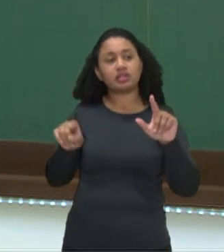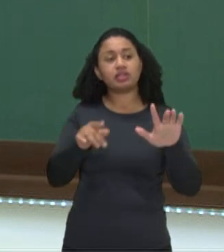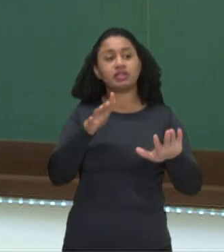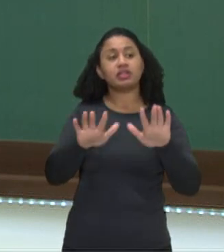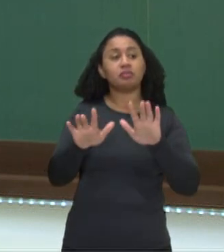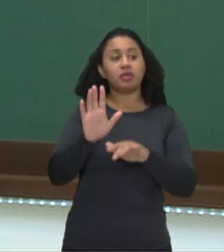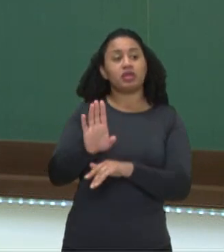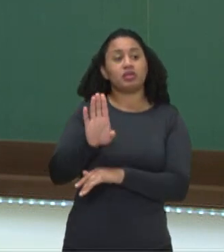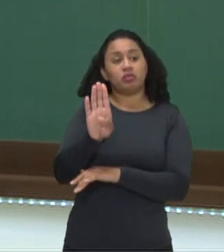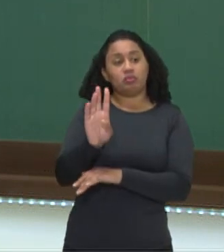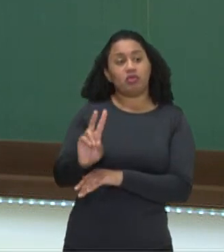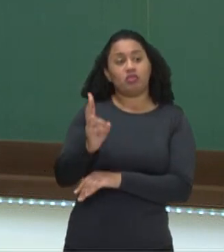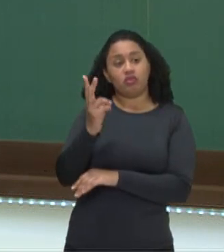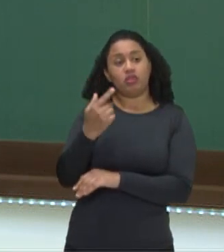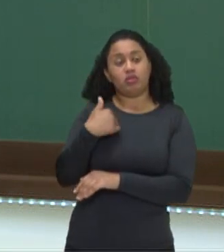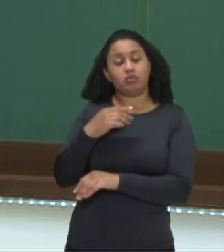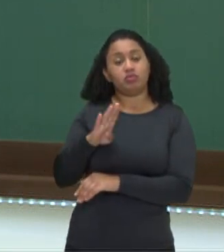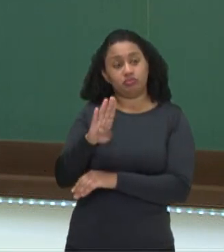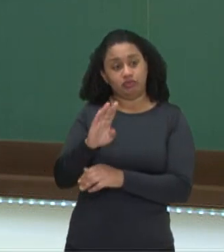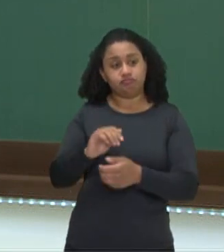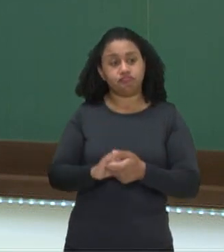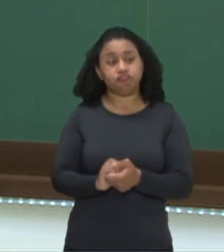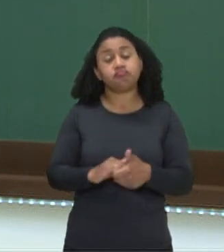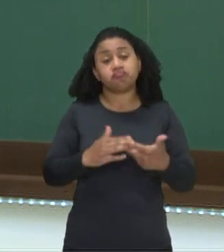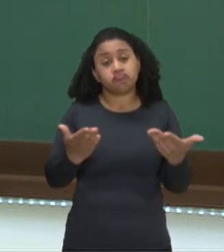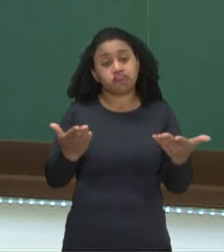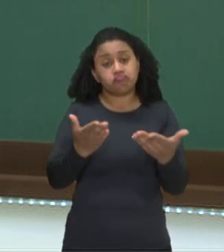que eu mudo o meu eixo B.